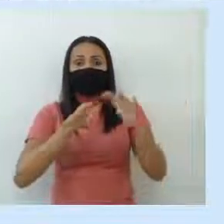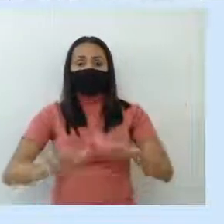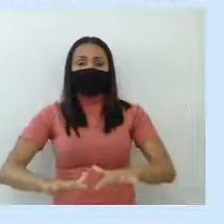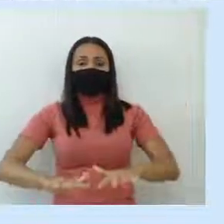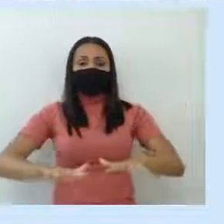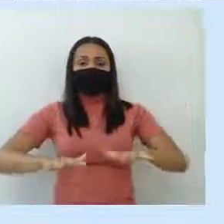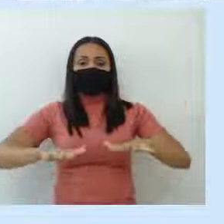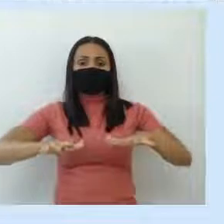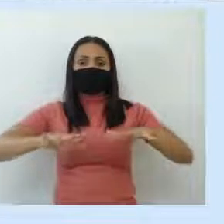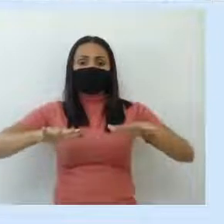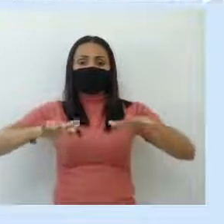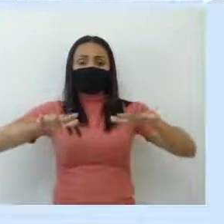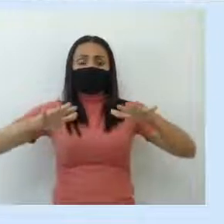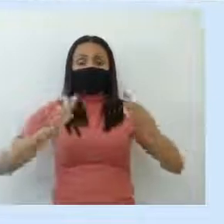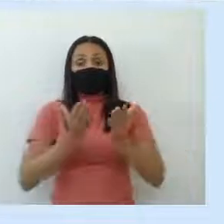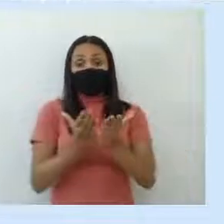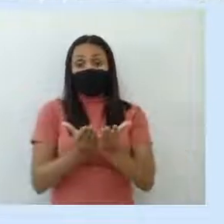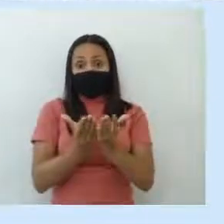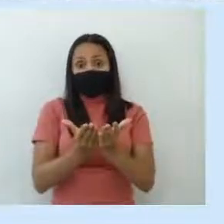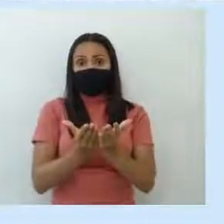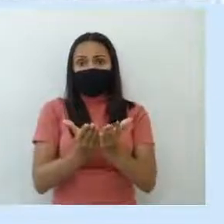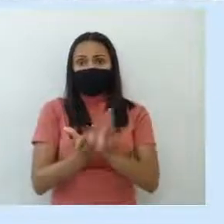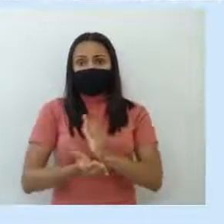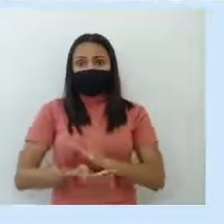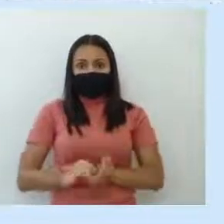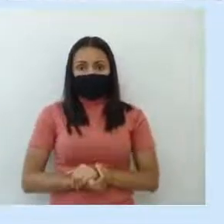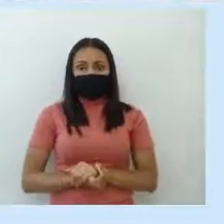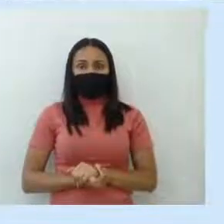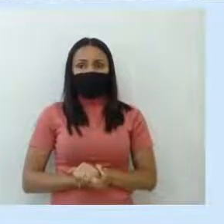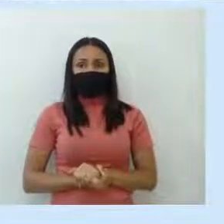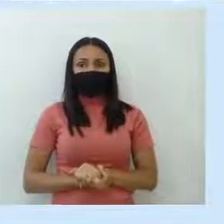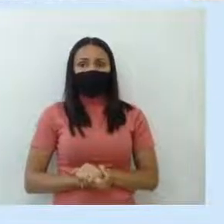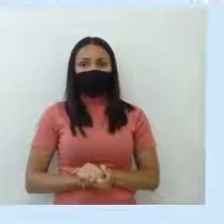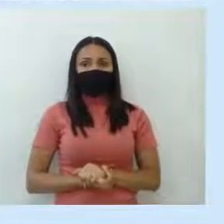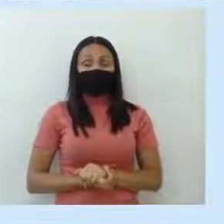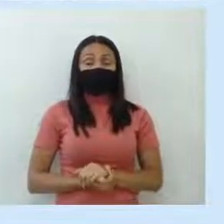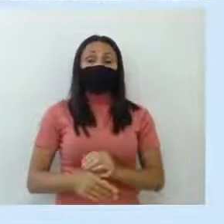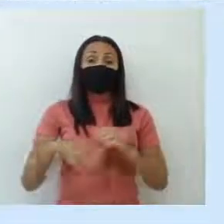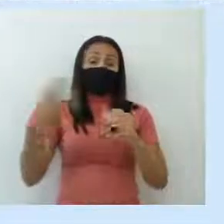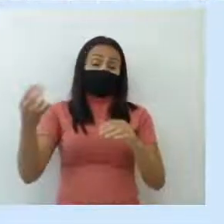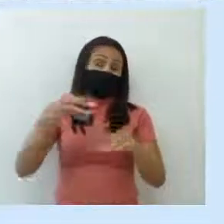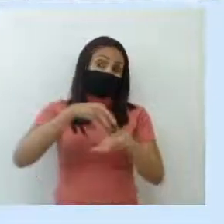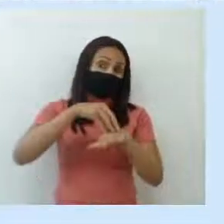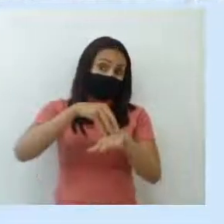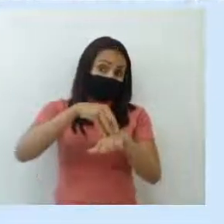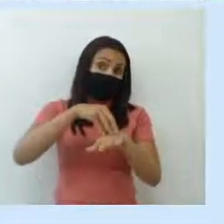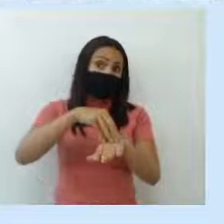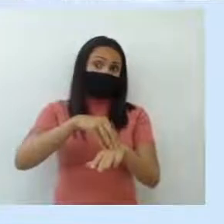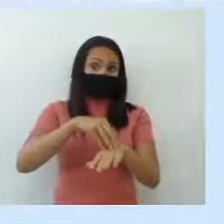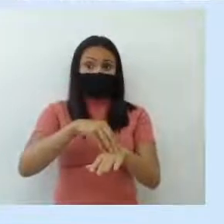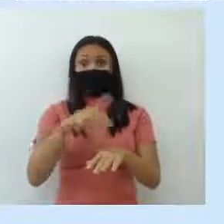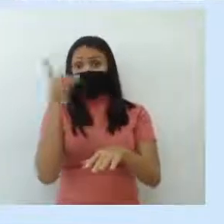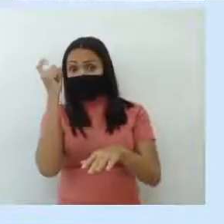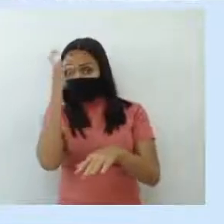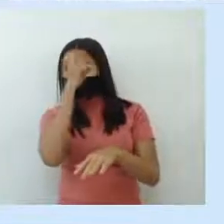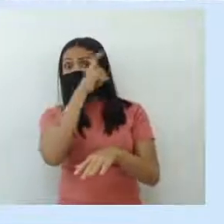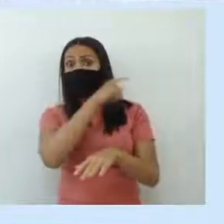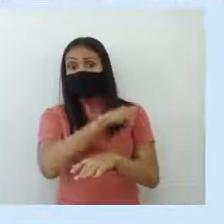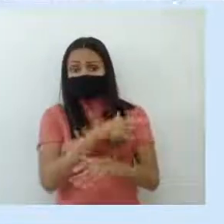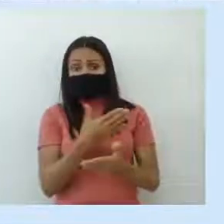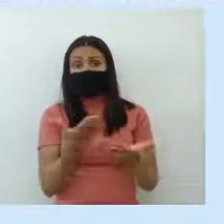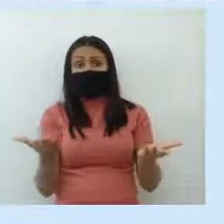Aí tá complicado, né? Então, esse transporte era muito complicado, né? Das piores